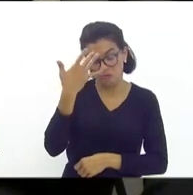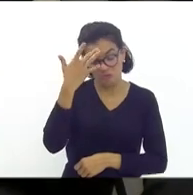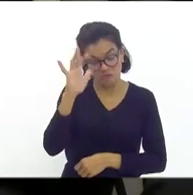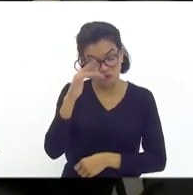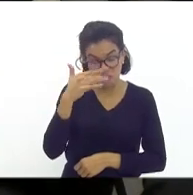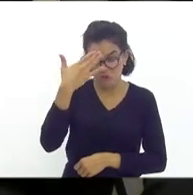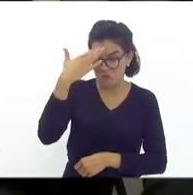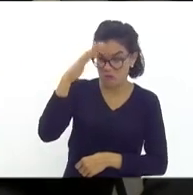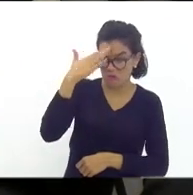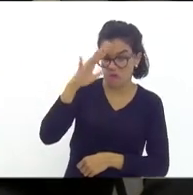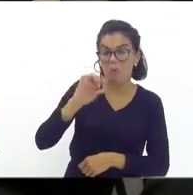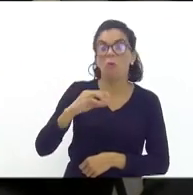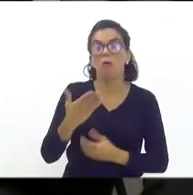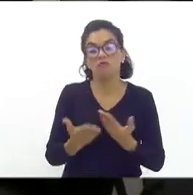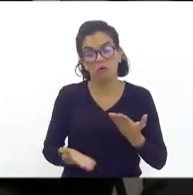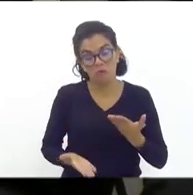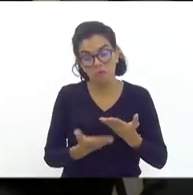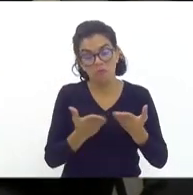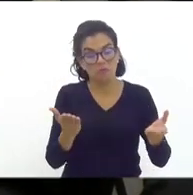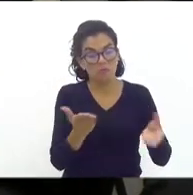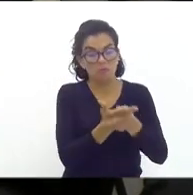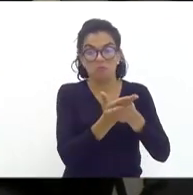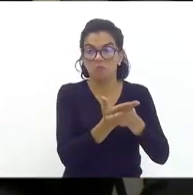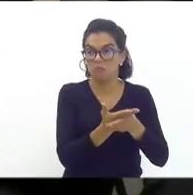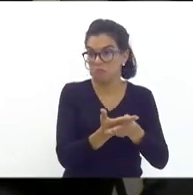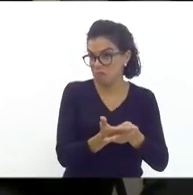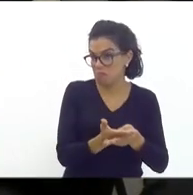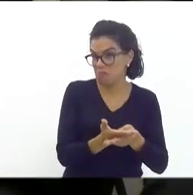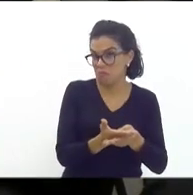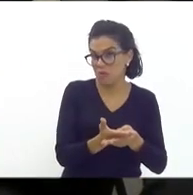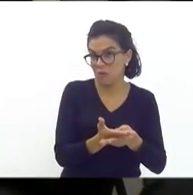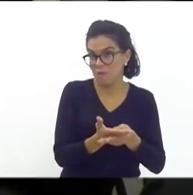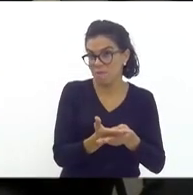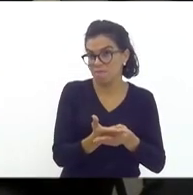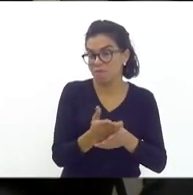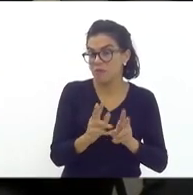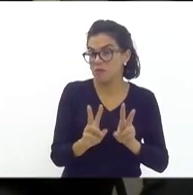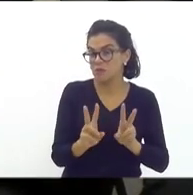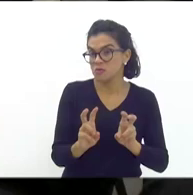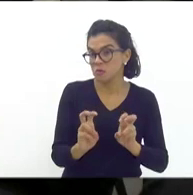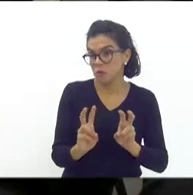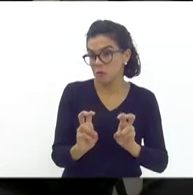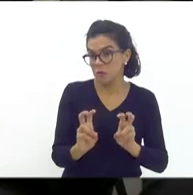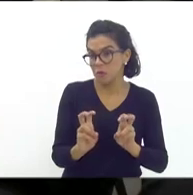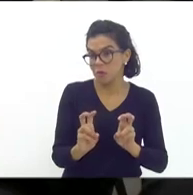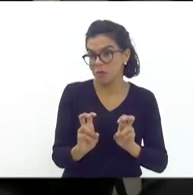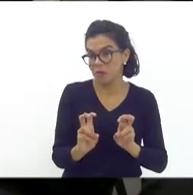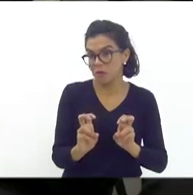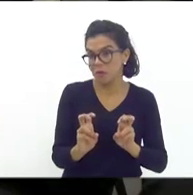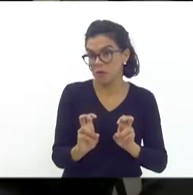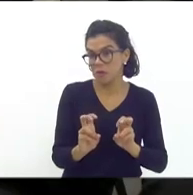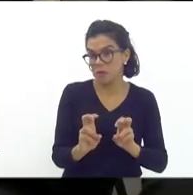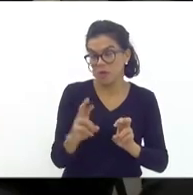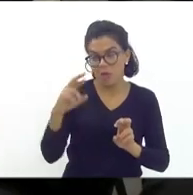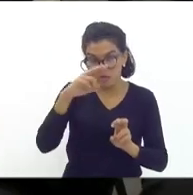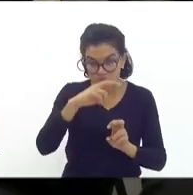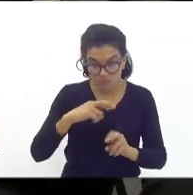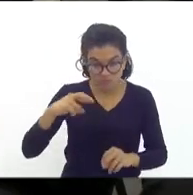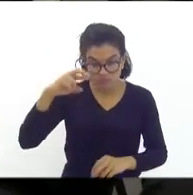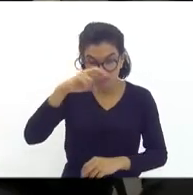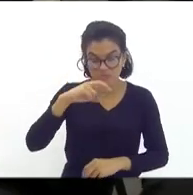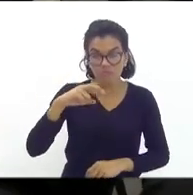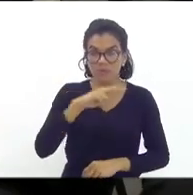entendi não sei quem encaminhamento o Senhor deu a minha questão de ordem em relação a criação da